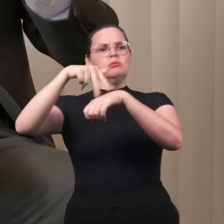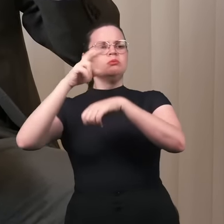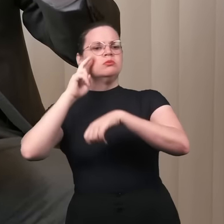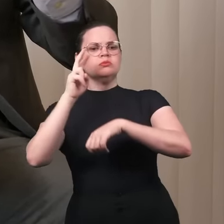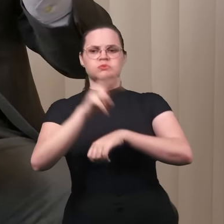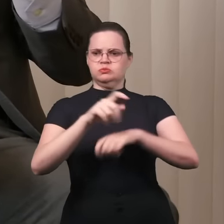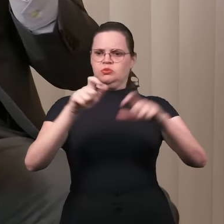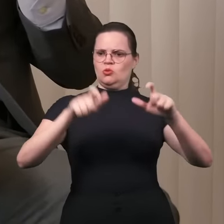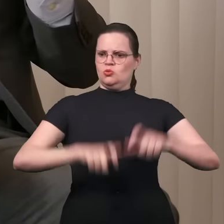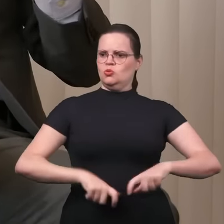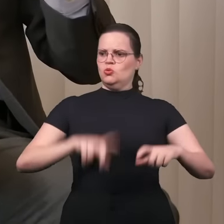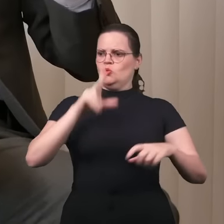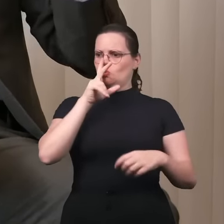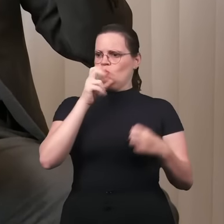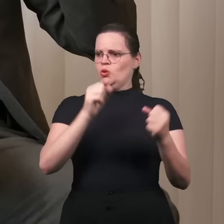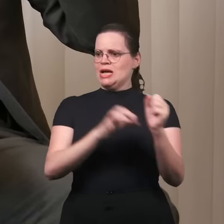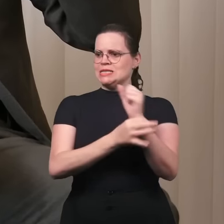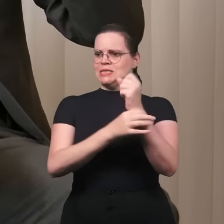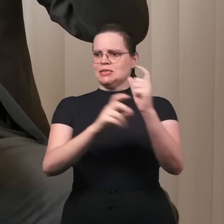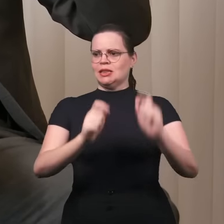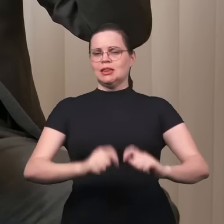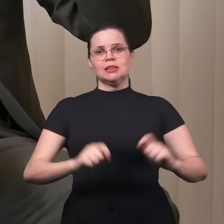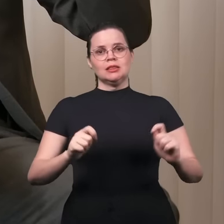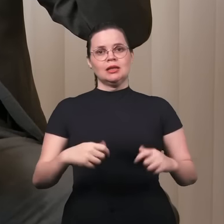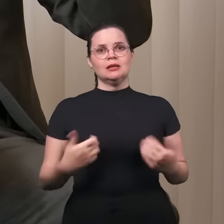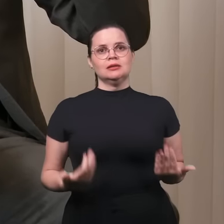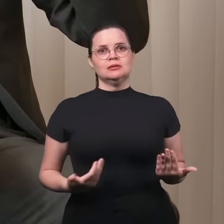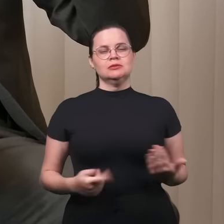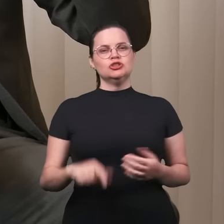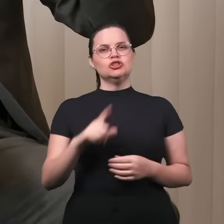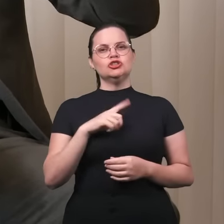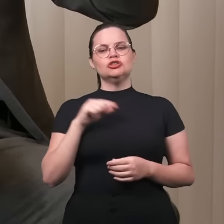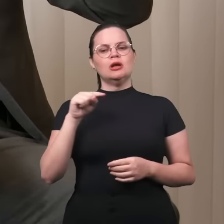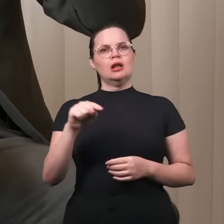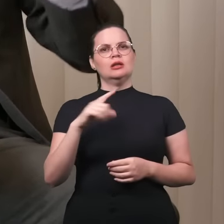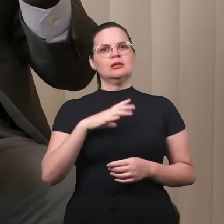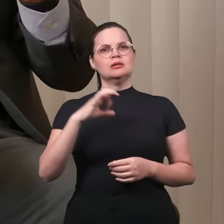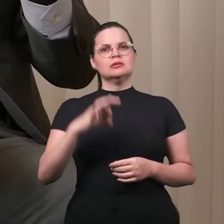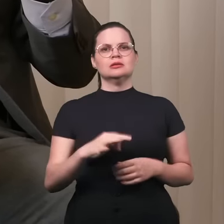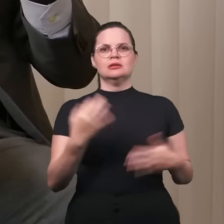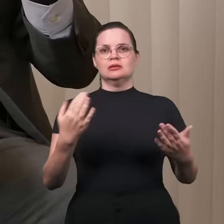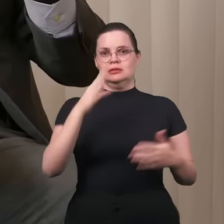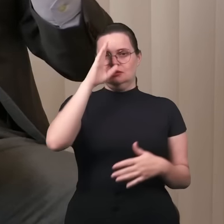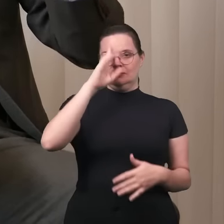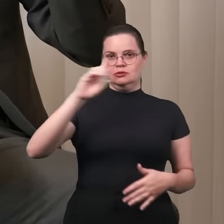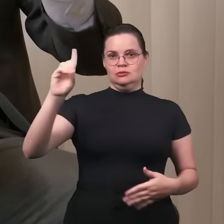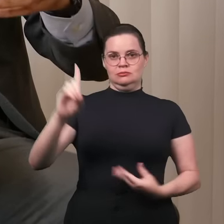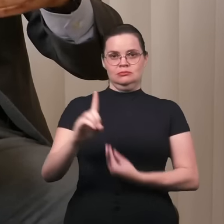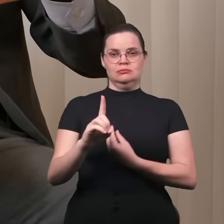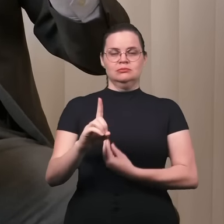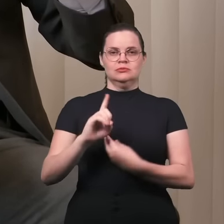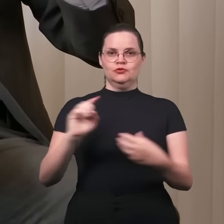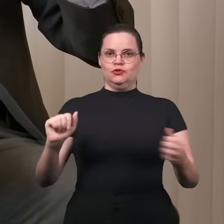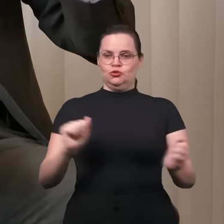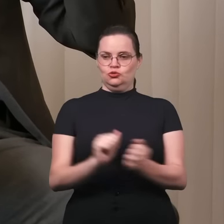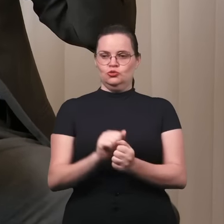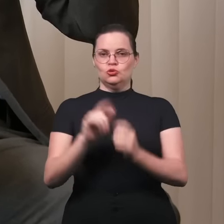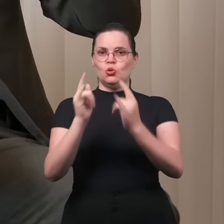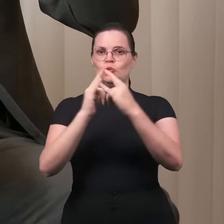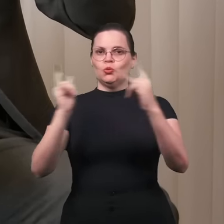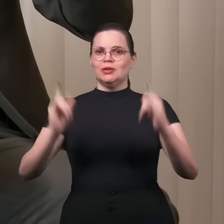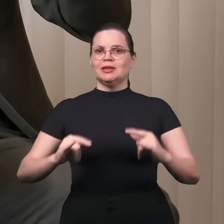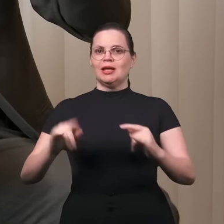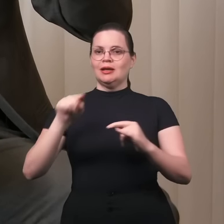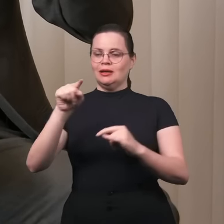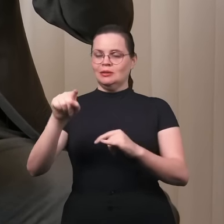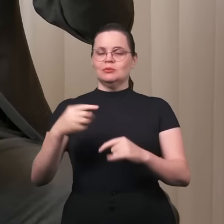firmada, fortalecida. Então, a cidade onde tinha ali, por certo, a presença de Deus, o templo, quem